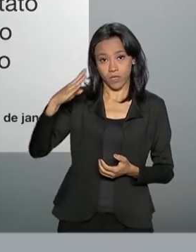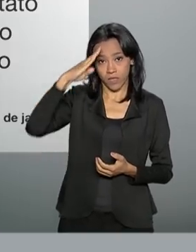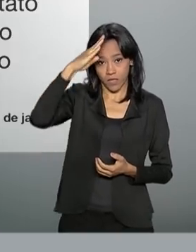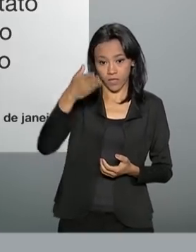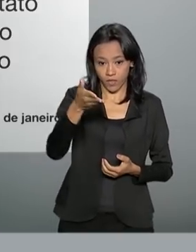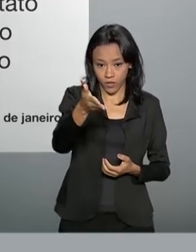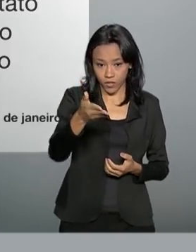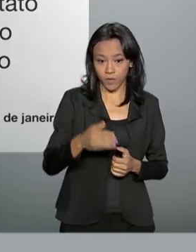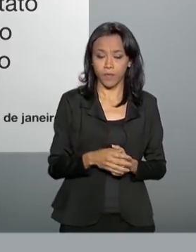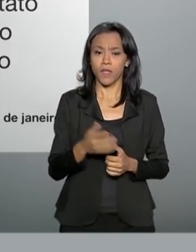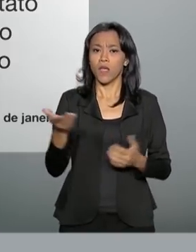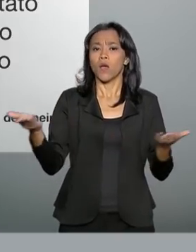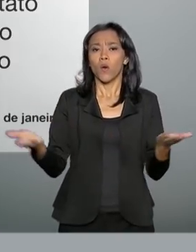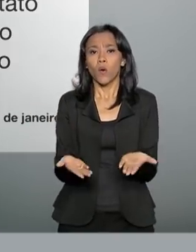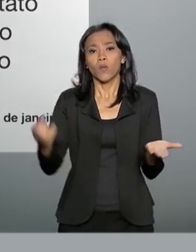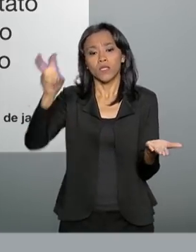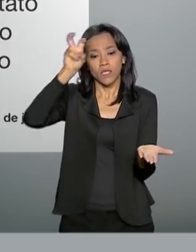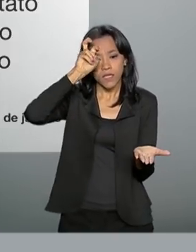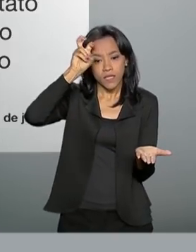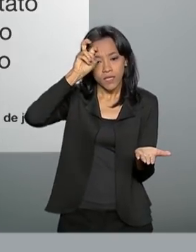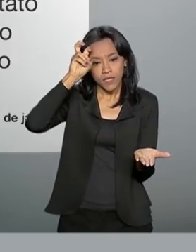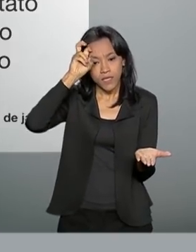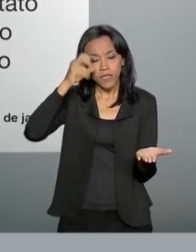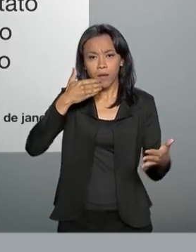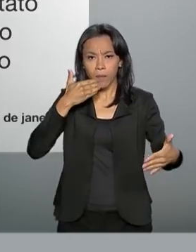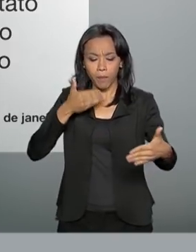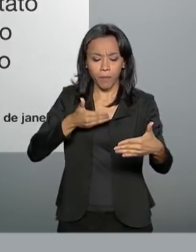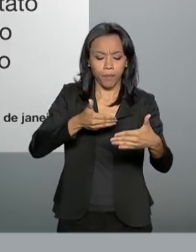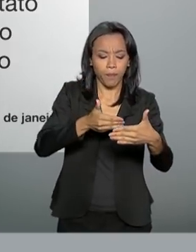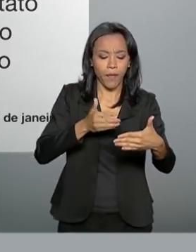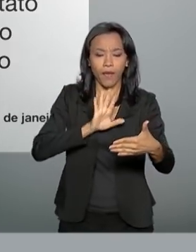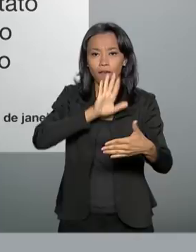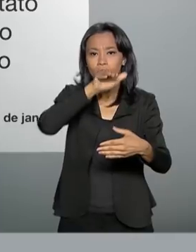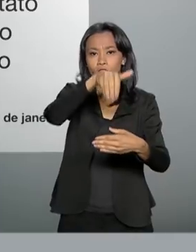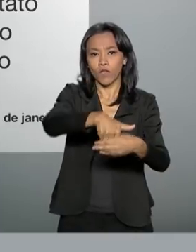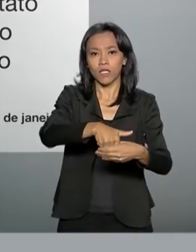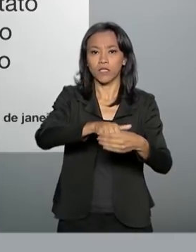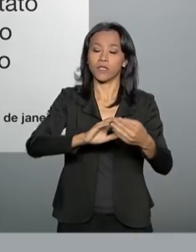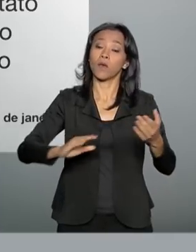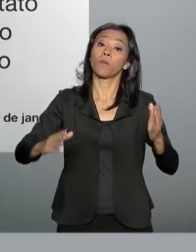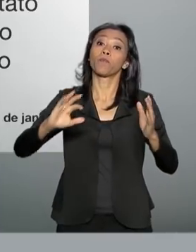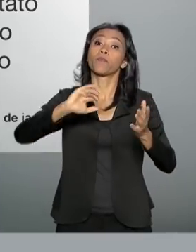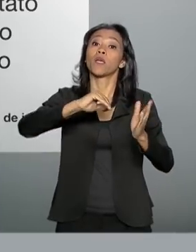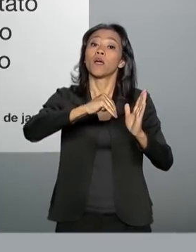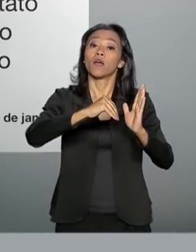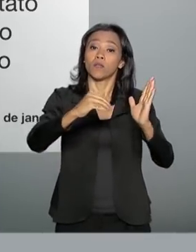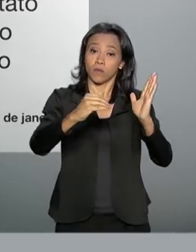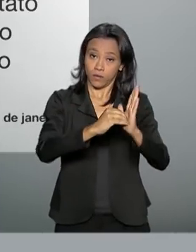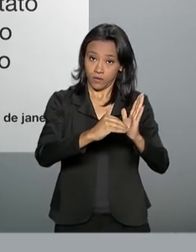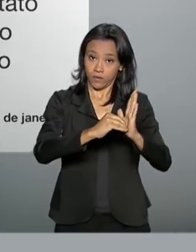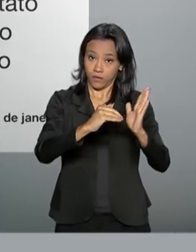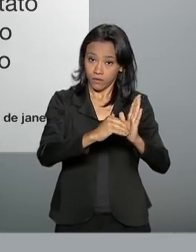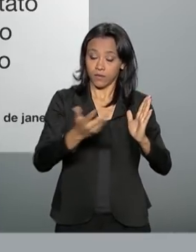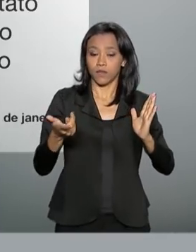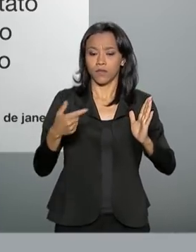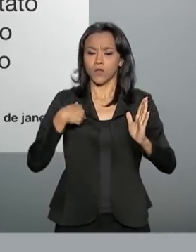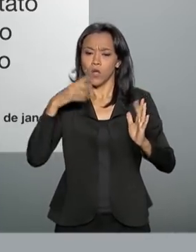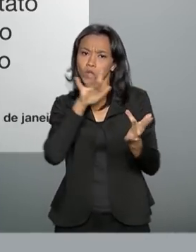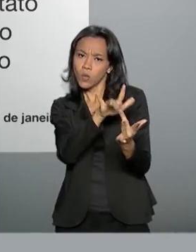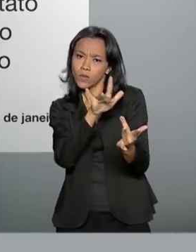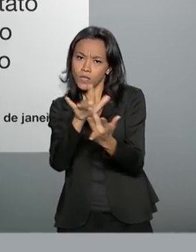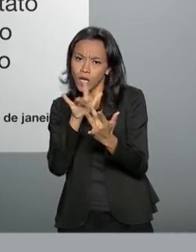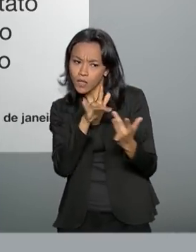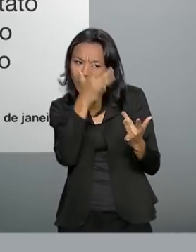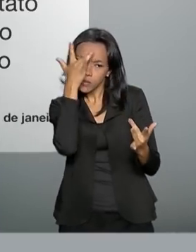perdão nesta quinta-feira véspera das eleições para a presidência do Senado procuramos diplomaticamente fazer contato com os